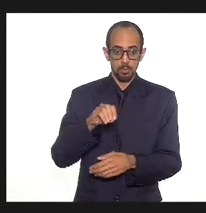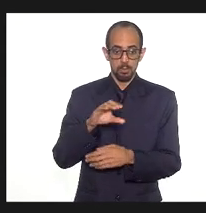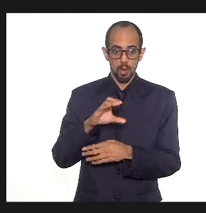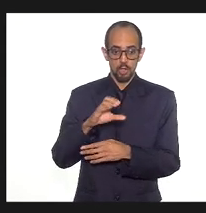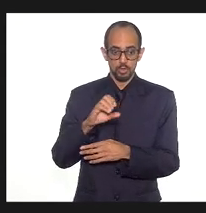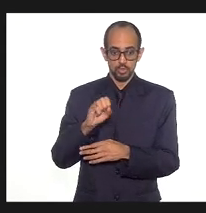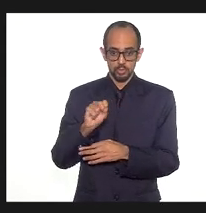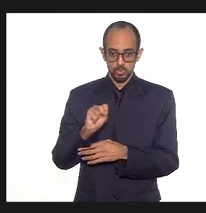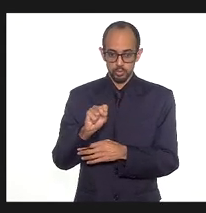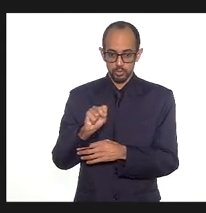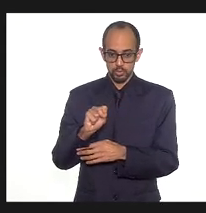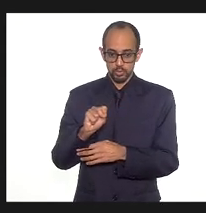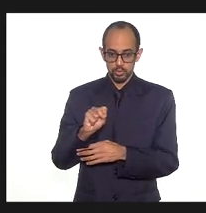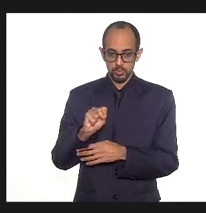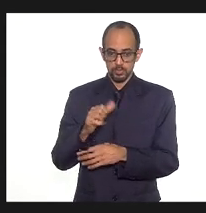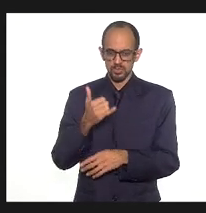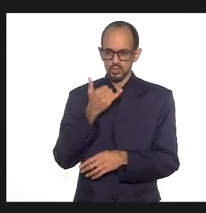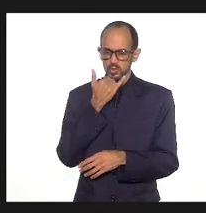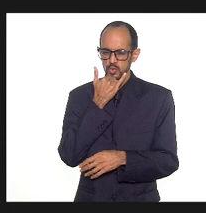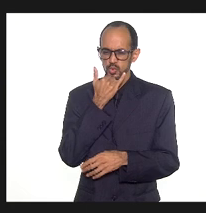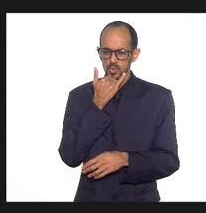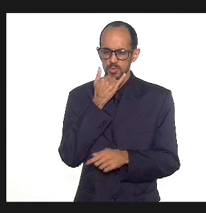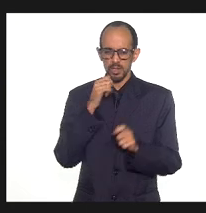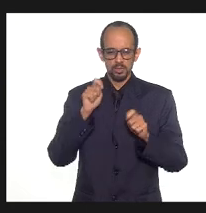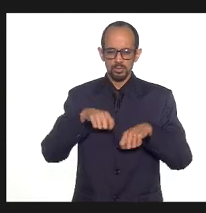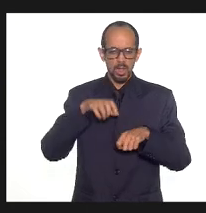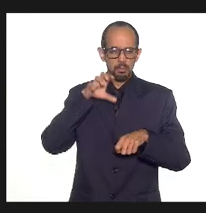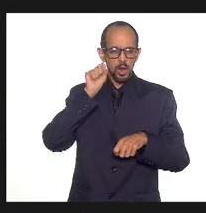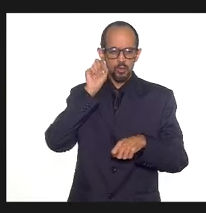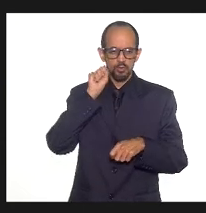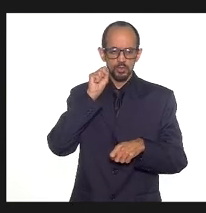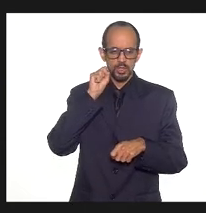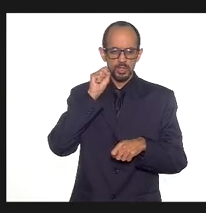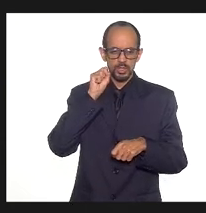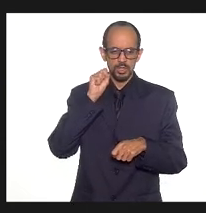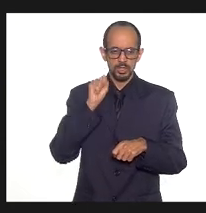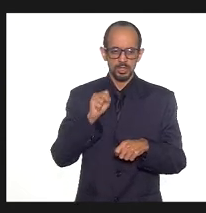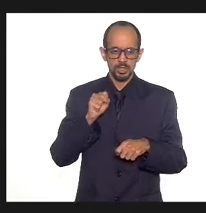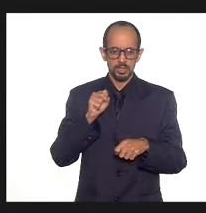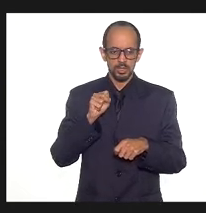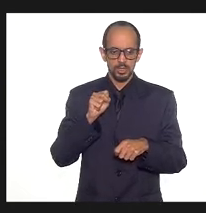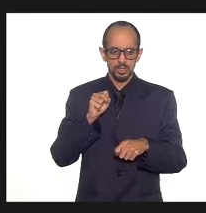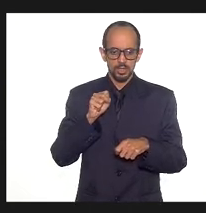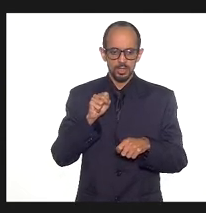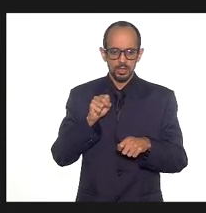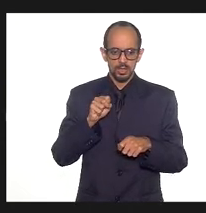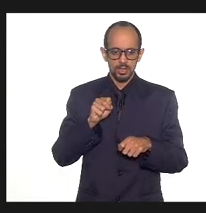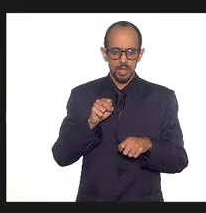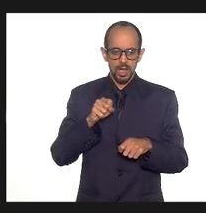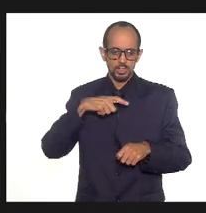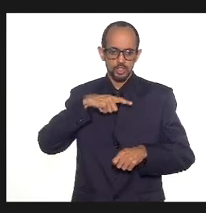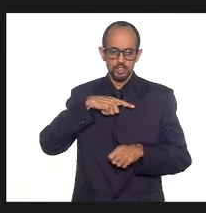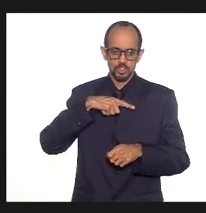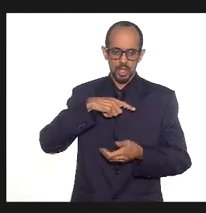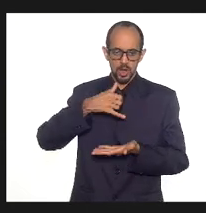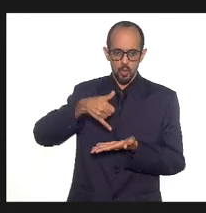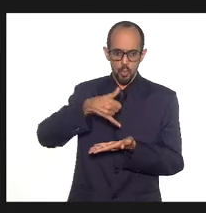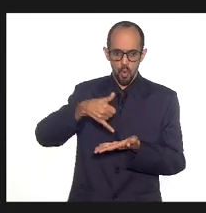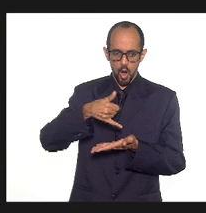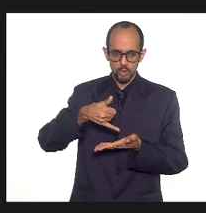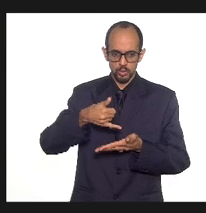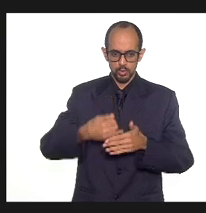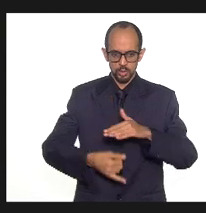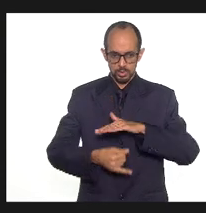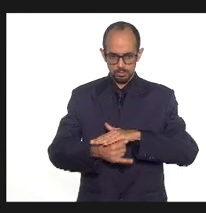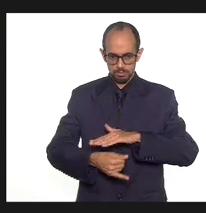para a gente entender muito bem como é que funciona o campo de petróleo, né? O desenvolvimento do campo. Aqui embaixo está o óleo, ele não está aparecendo aqui na tela, mas